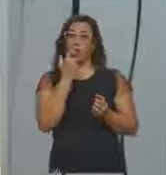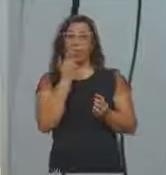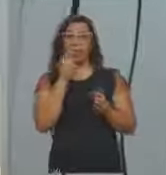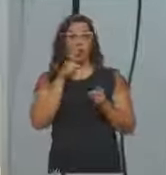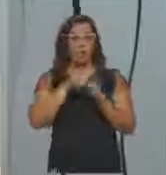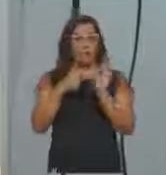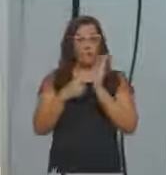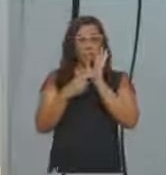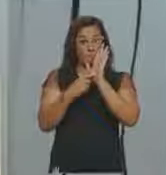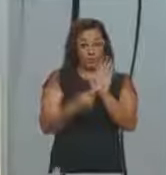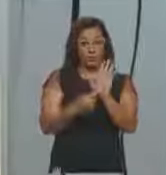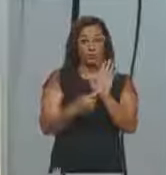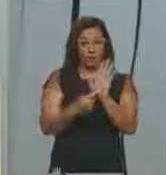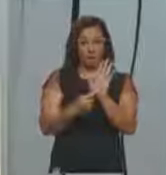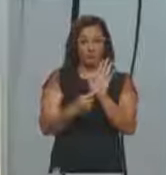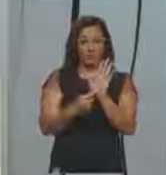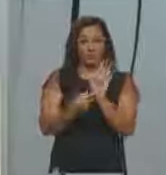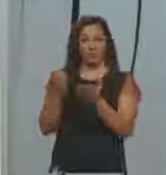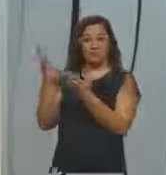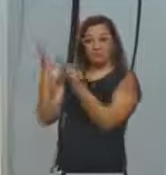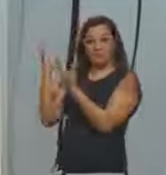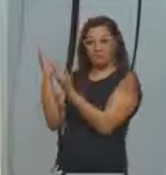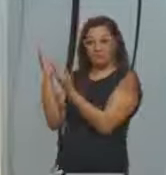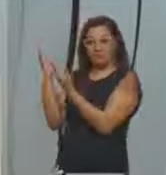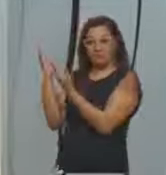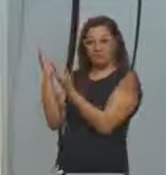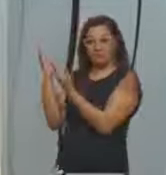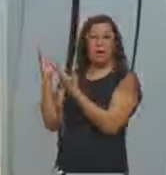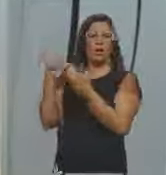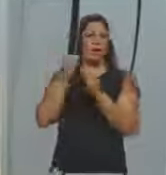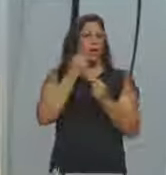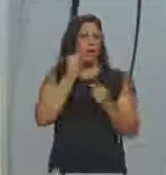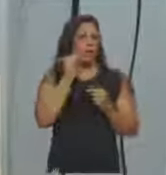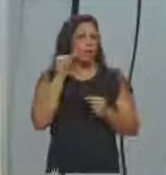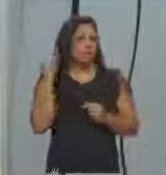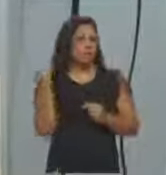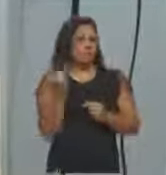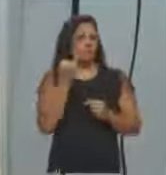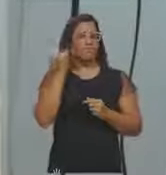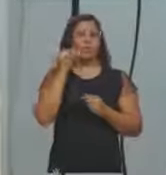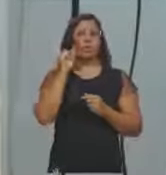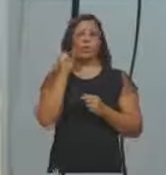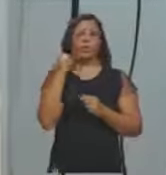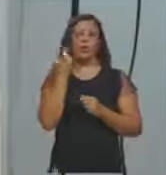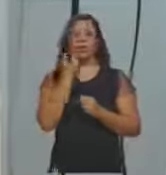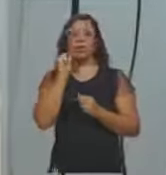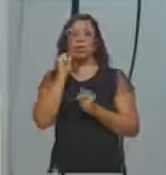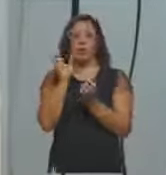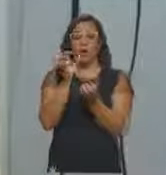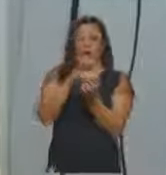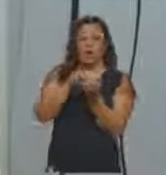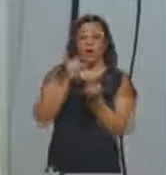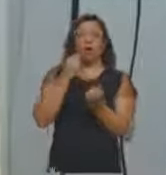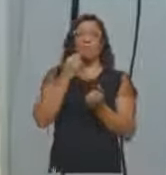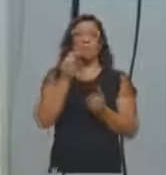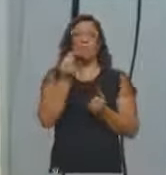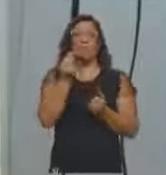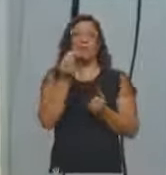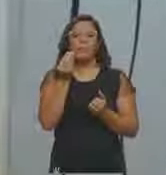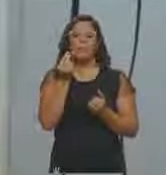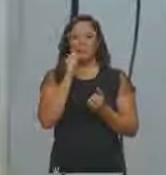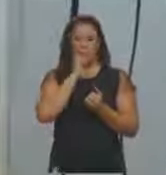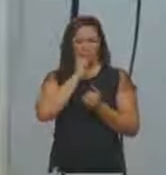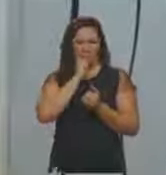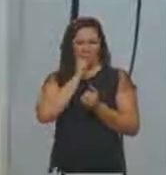você ver. Esse órgão ele é responsável pela gustação, pelos sabores